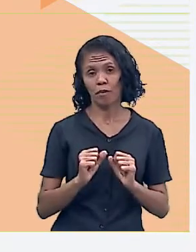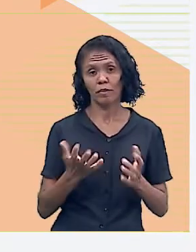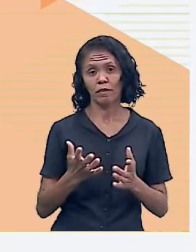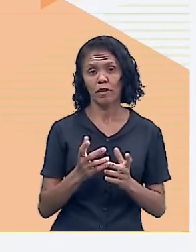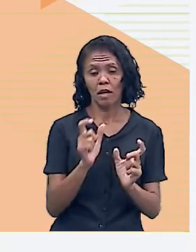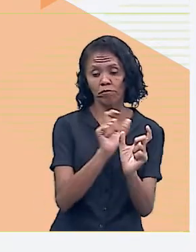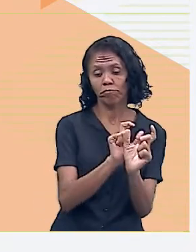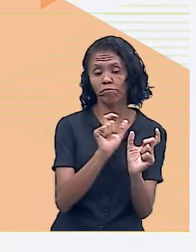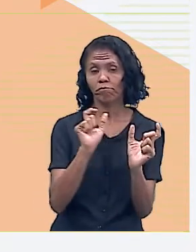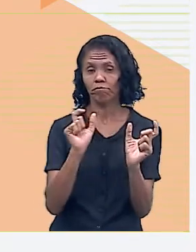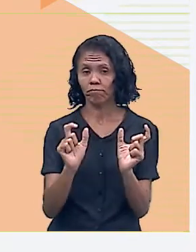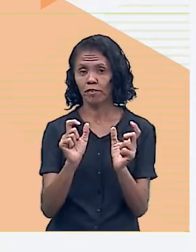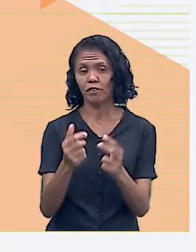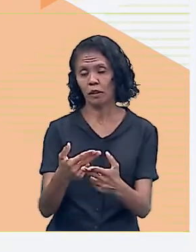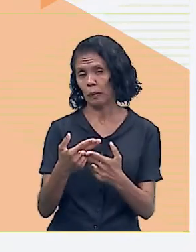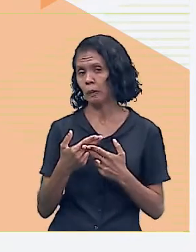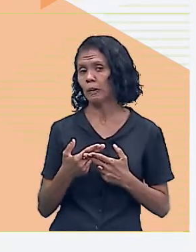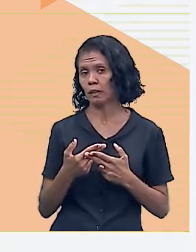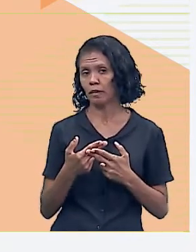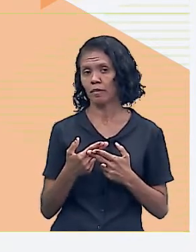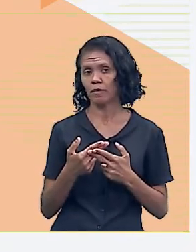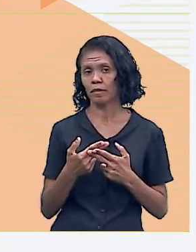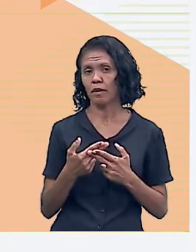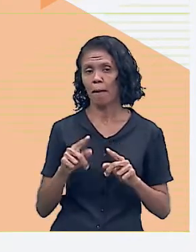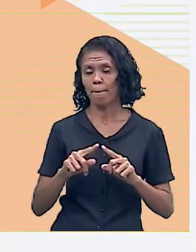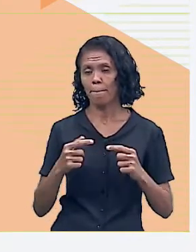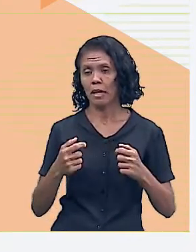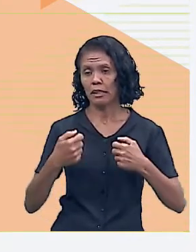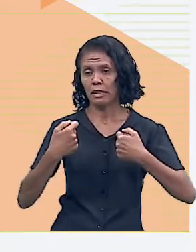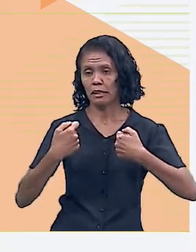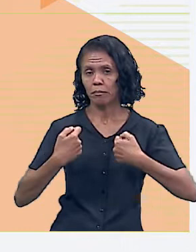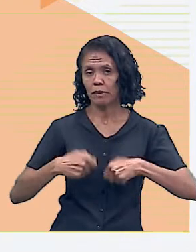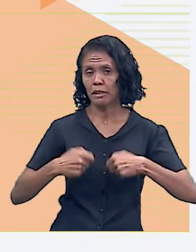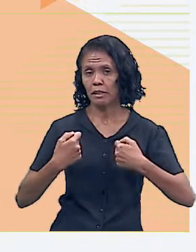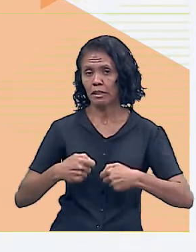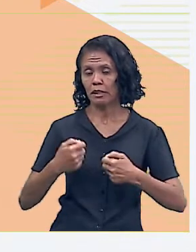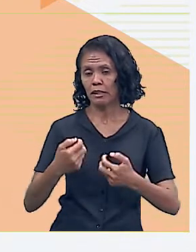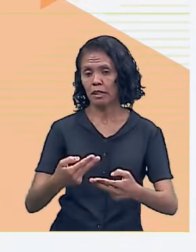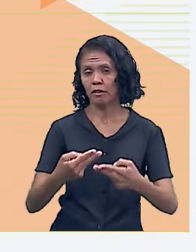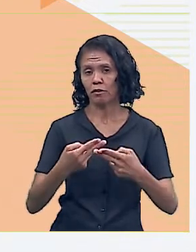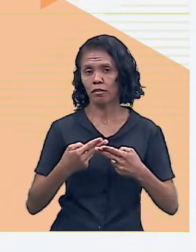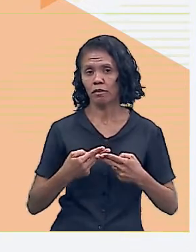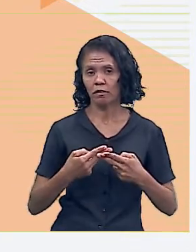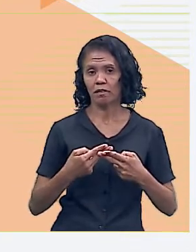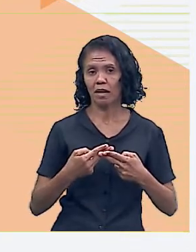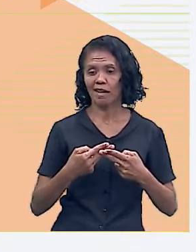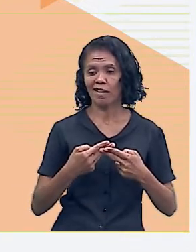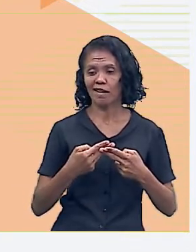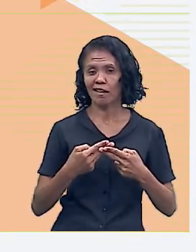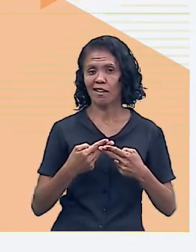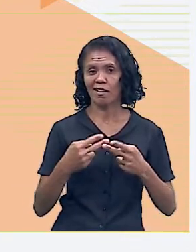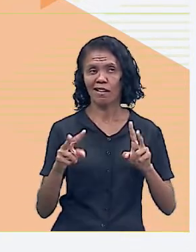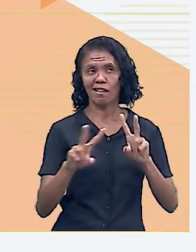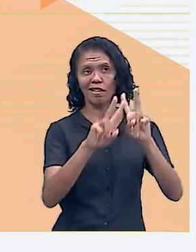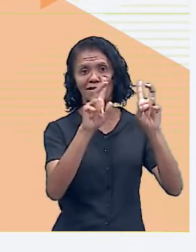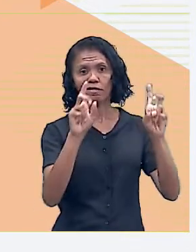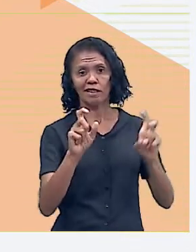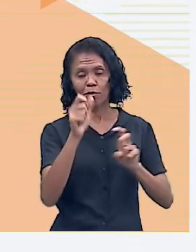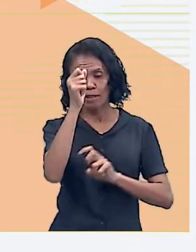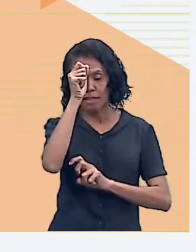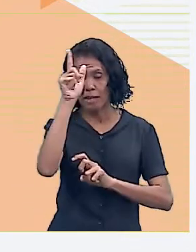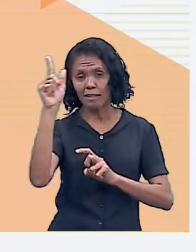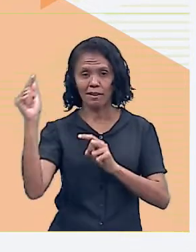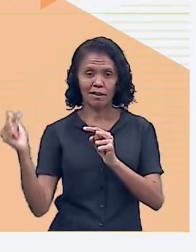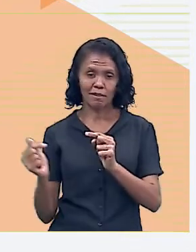sinônimos para evitar essa repetição mas é assim necessário que você retome aquela ideia que foi apresentada na frase a